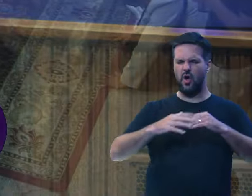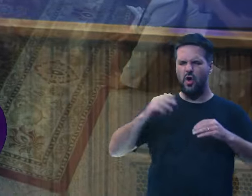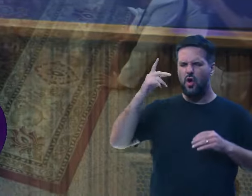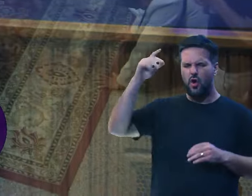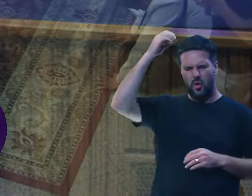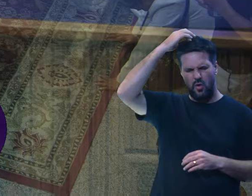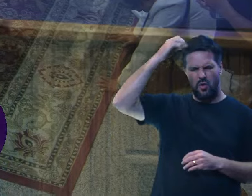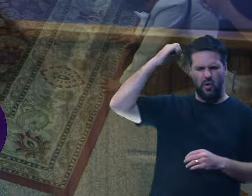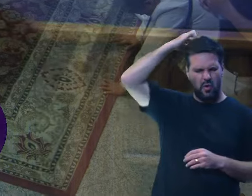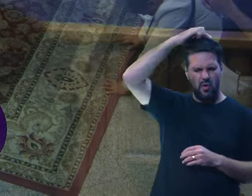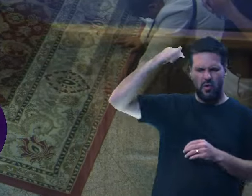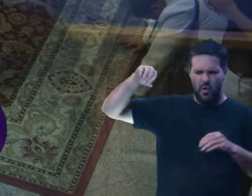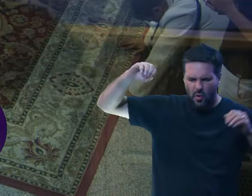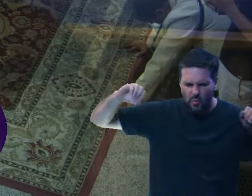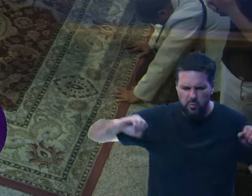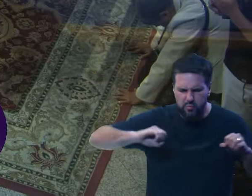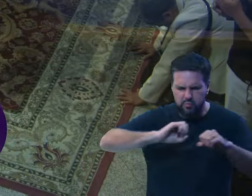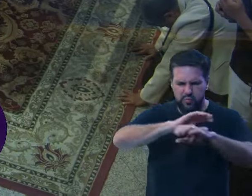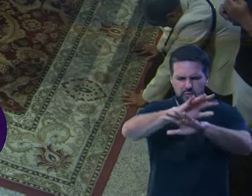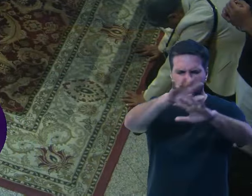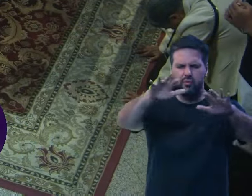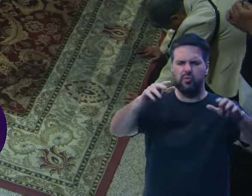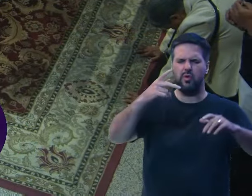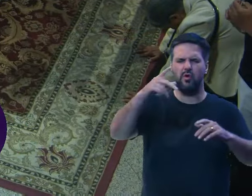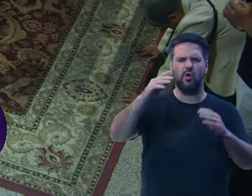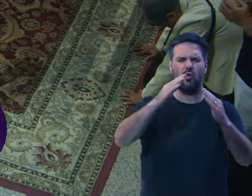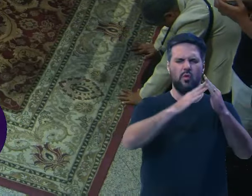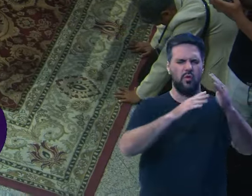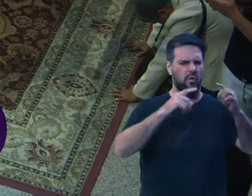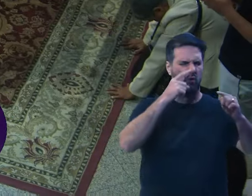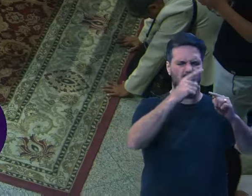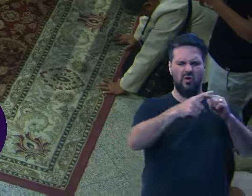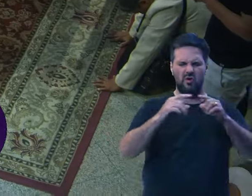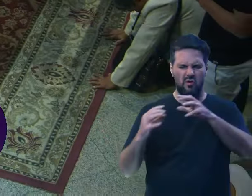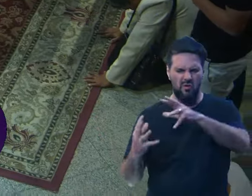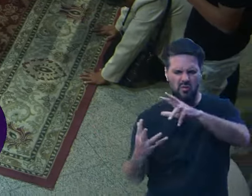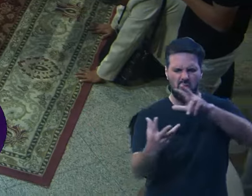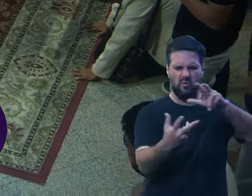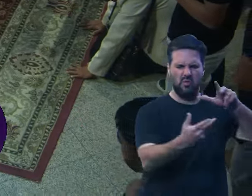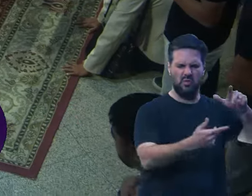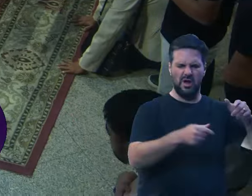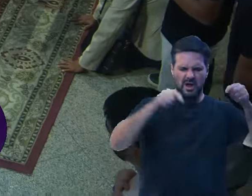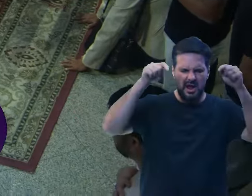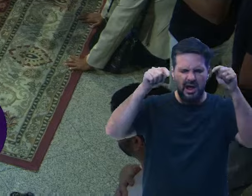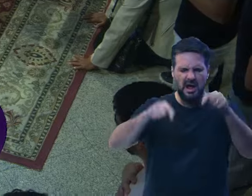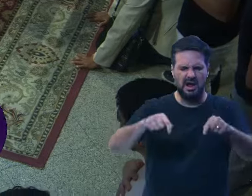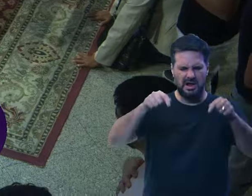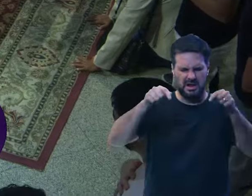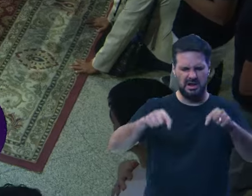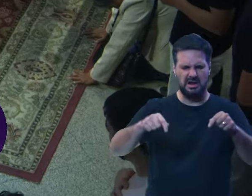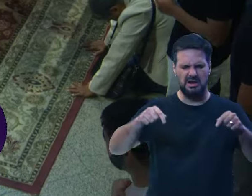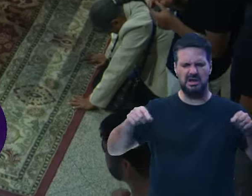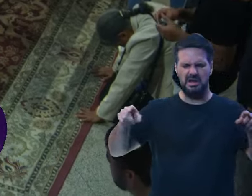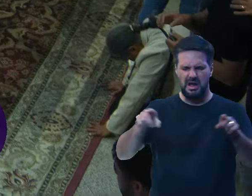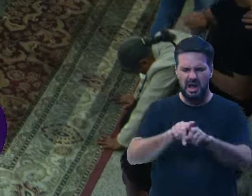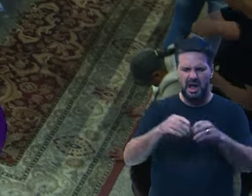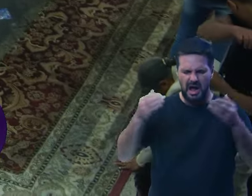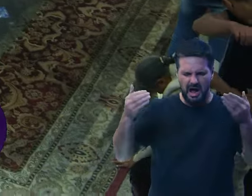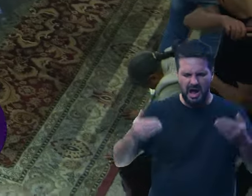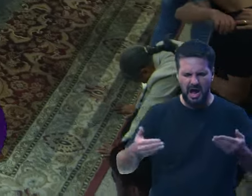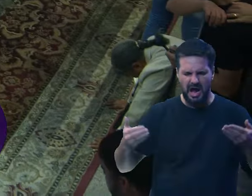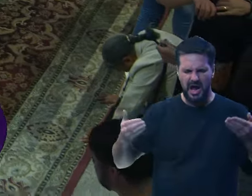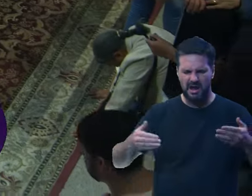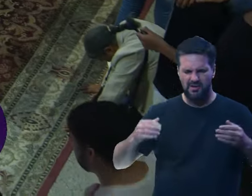Espírito repousem sobre a tua igreja, espalhada pela face da terra e aqui presente, hoje